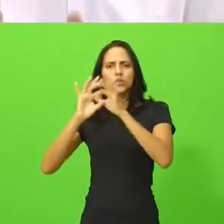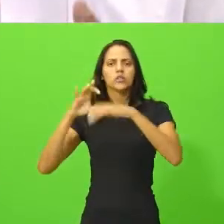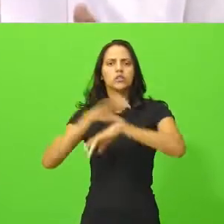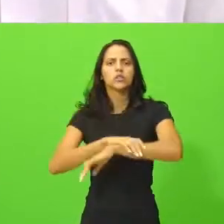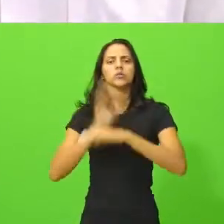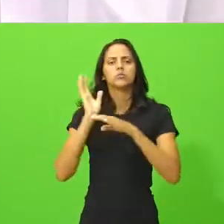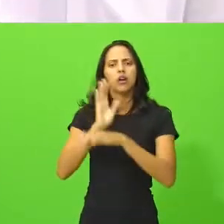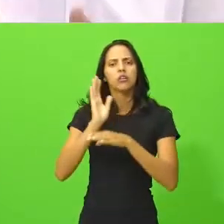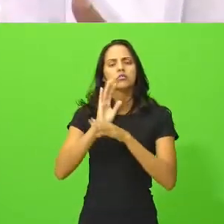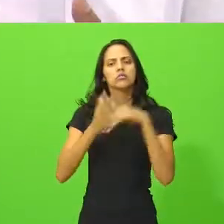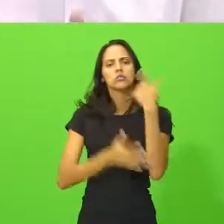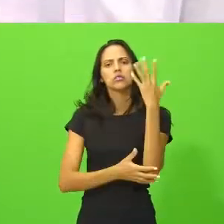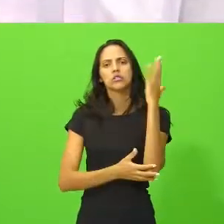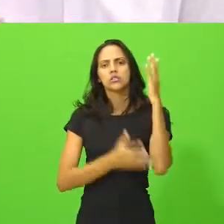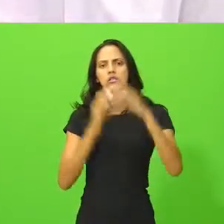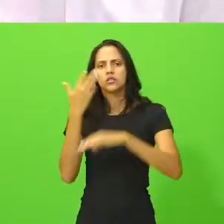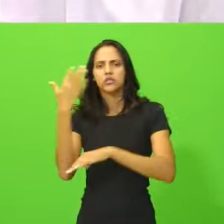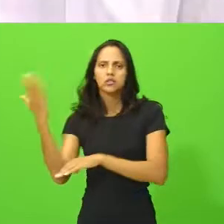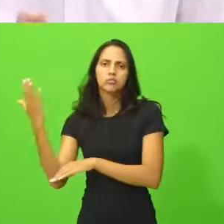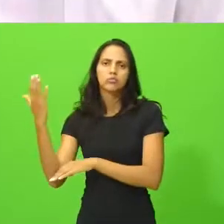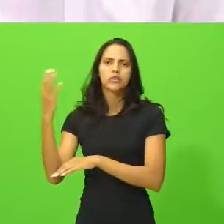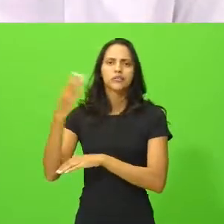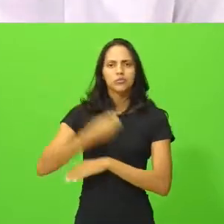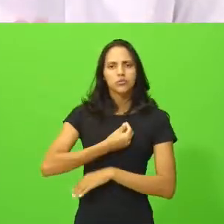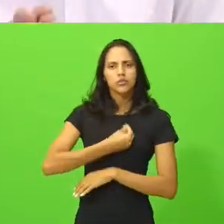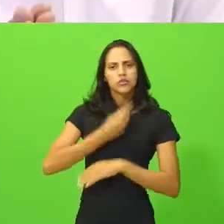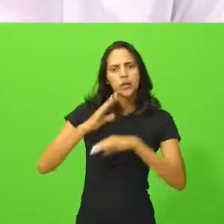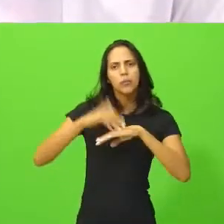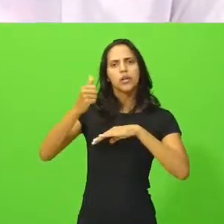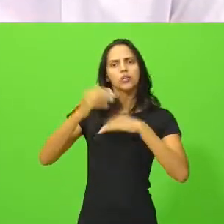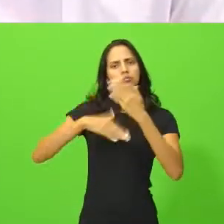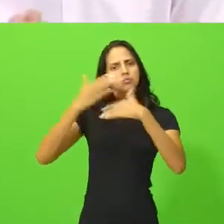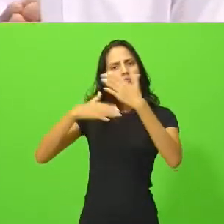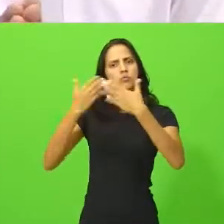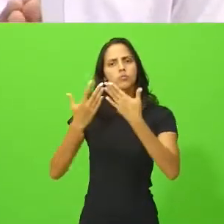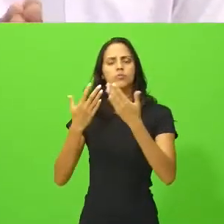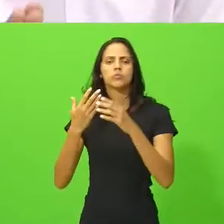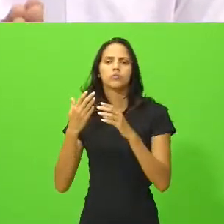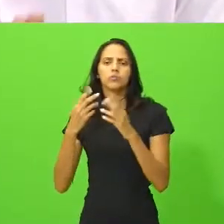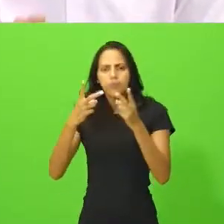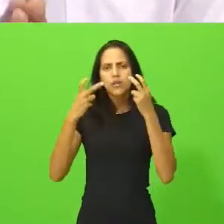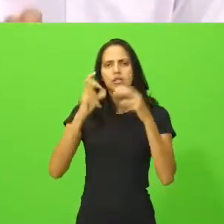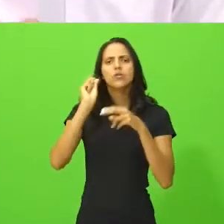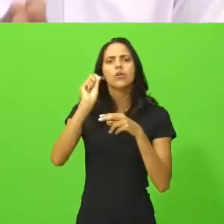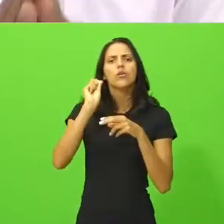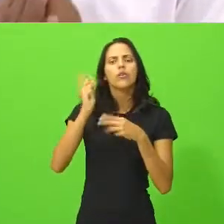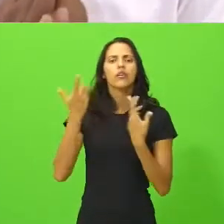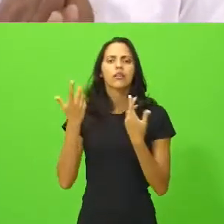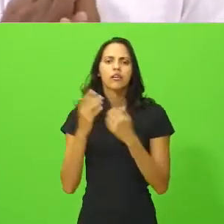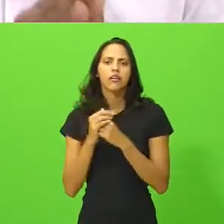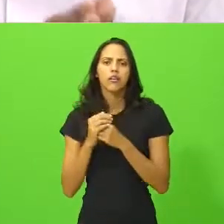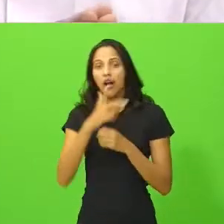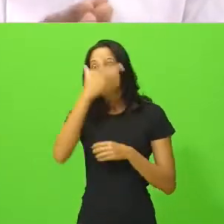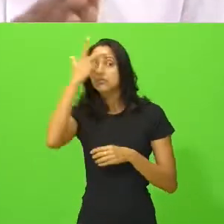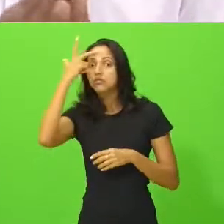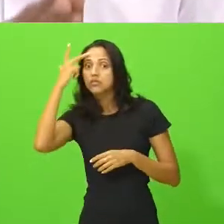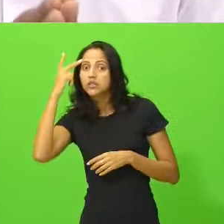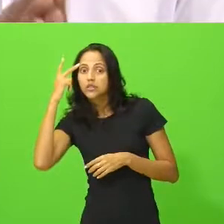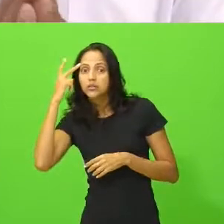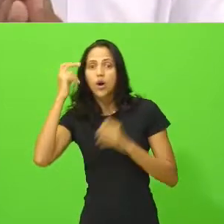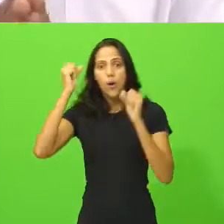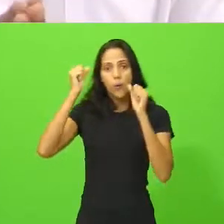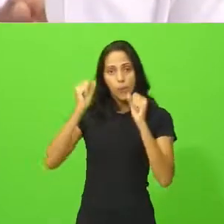à manutenção do meio, a manutenção da qualidade de vida da população, né? Percebemos então que as